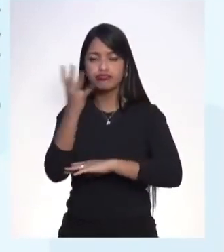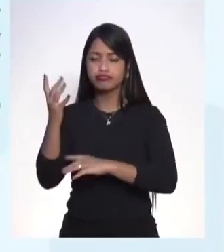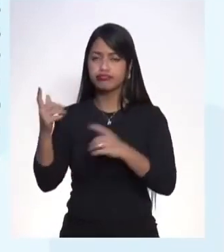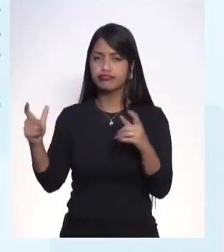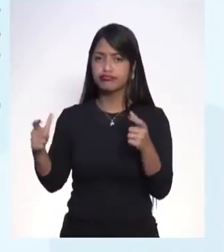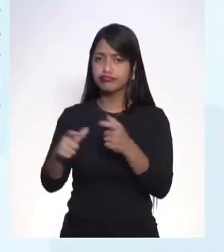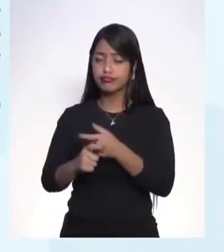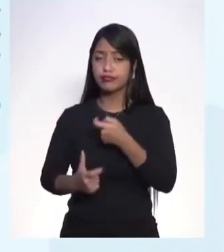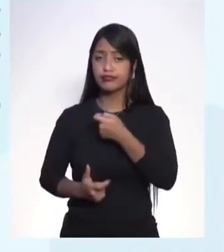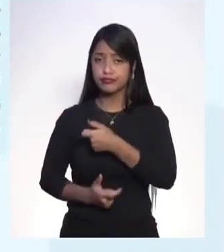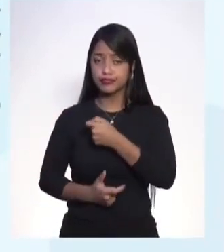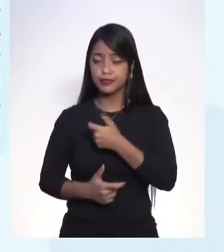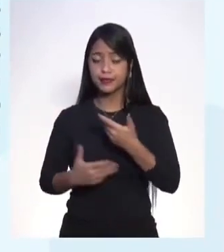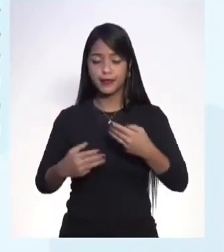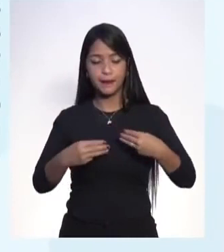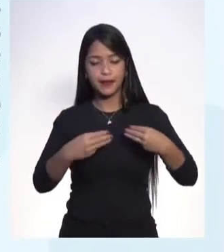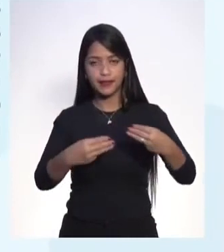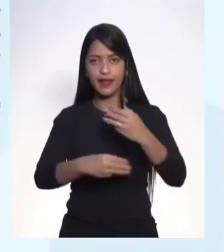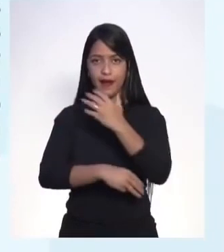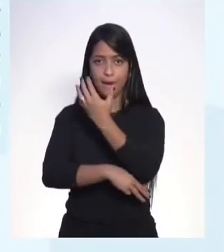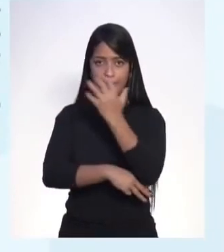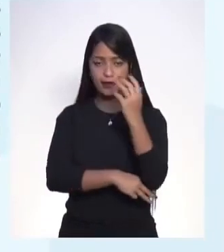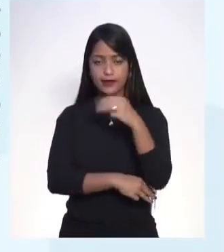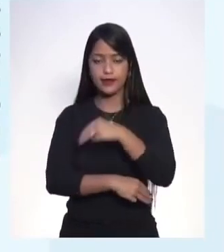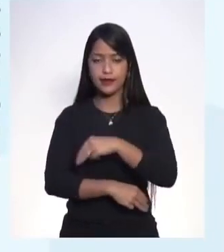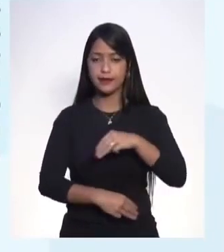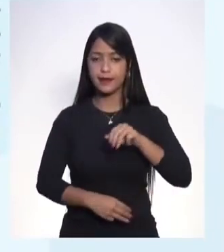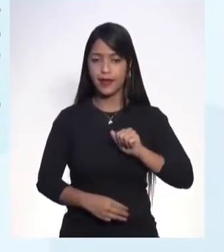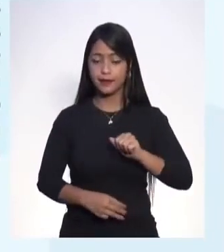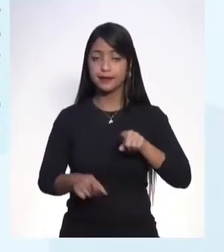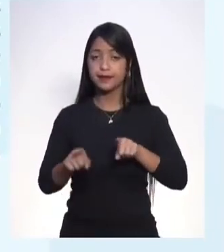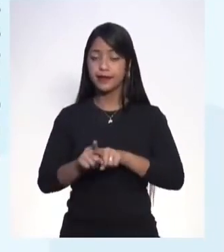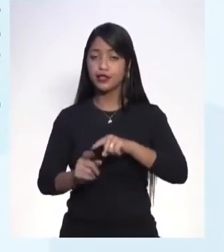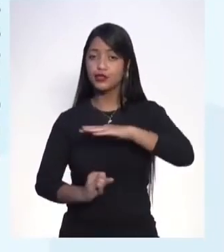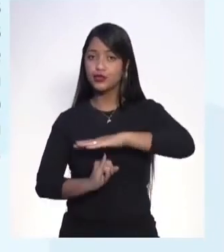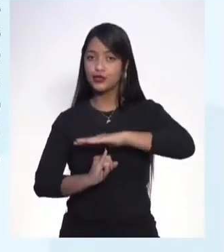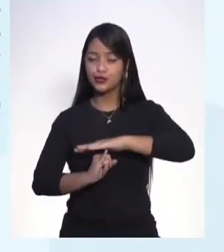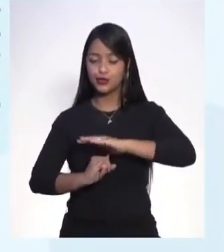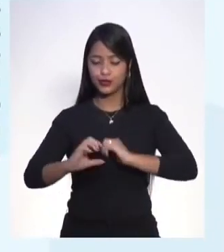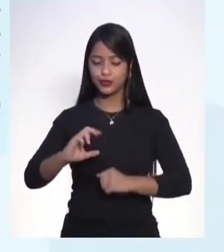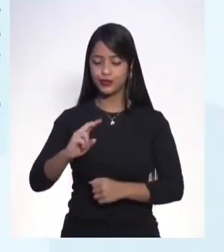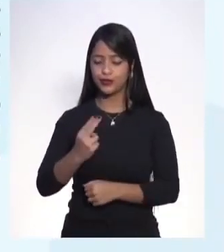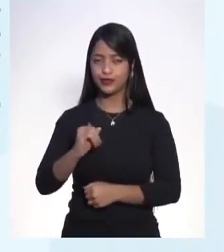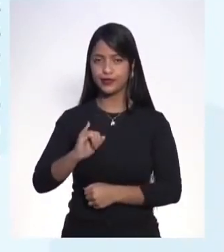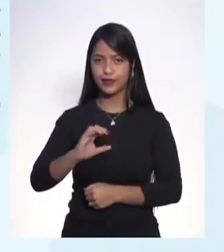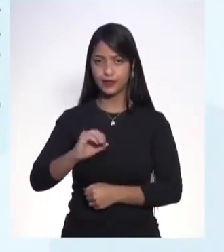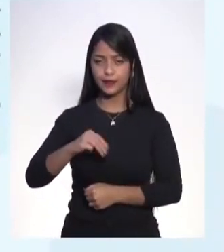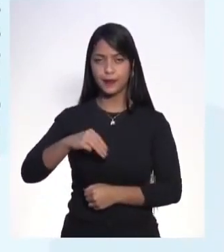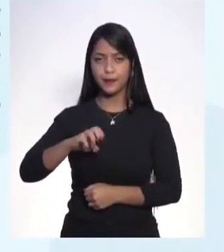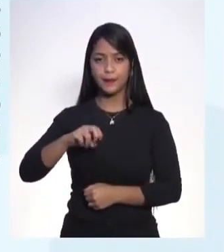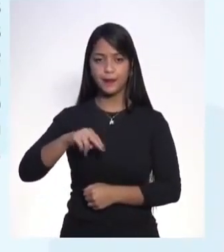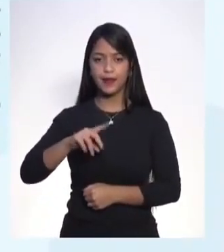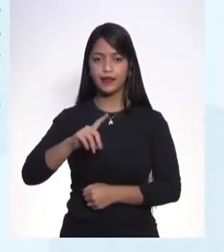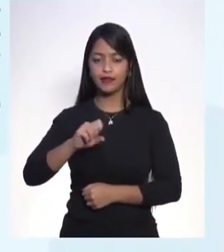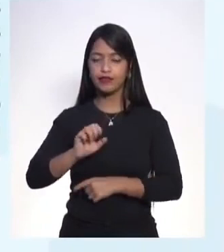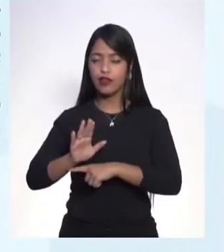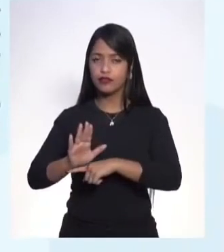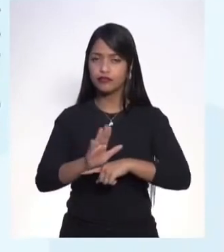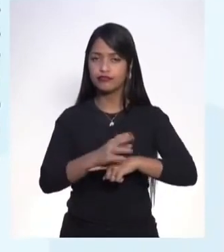o Ministério do Meio Ambiente, MMA, e o Instituto Chico Mendes de Conservação e